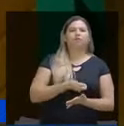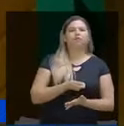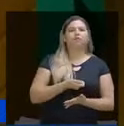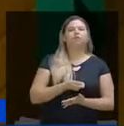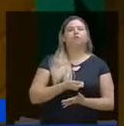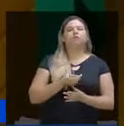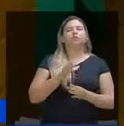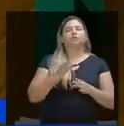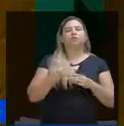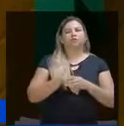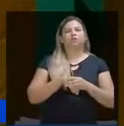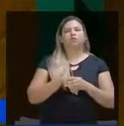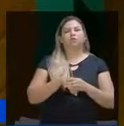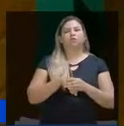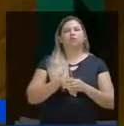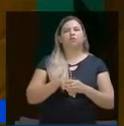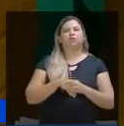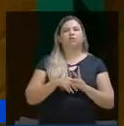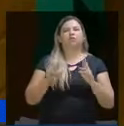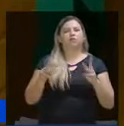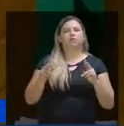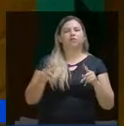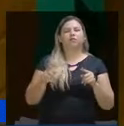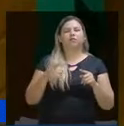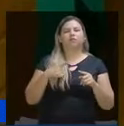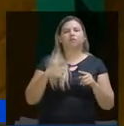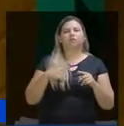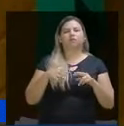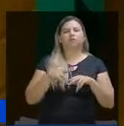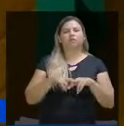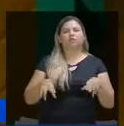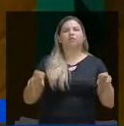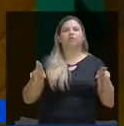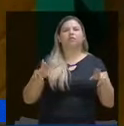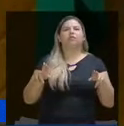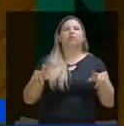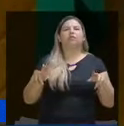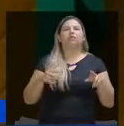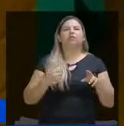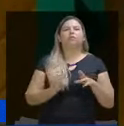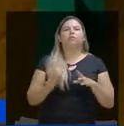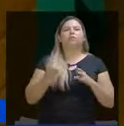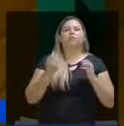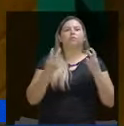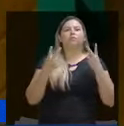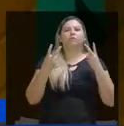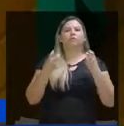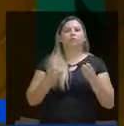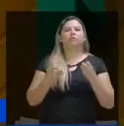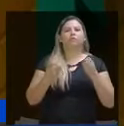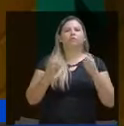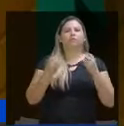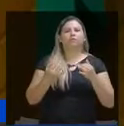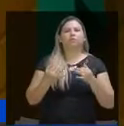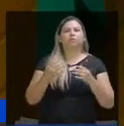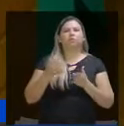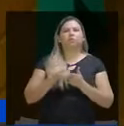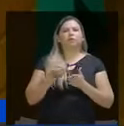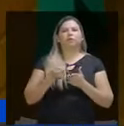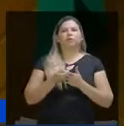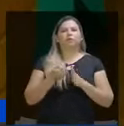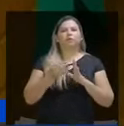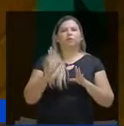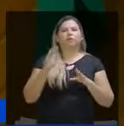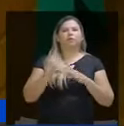E deixa bem explícito na sua dicção que, dentro do conceito de sanção obrigacional eleitoral,